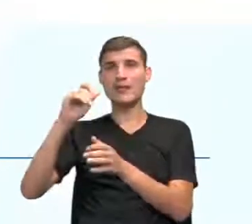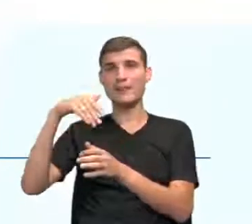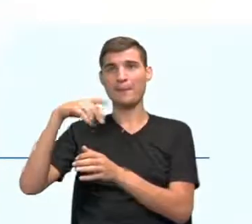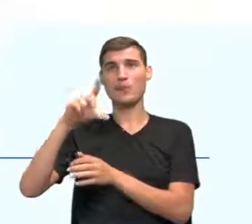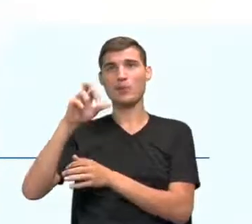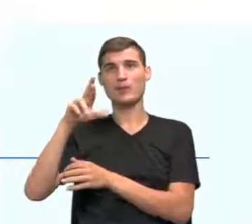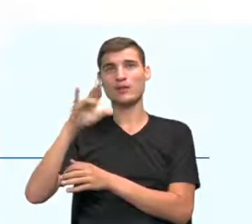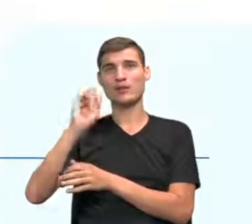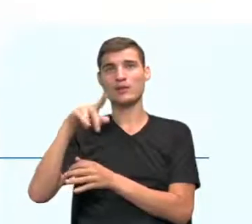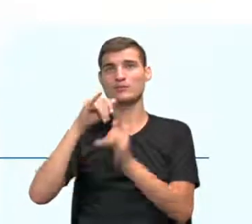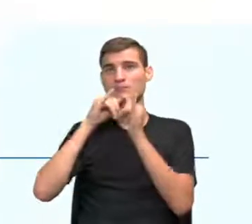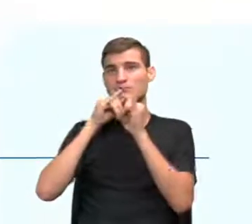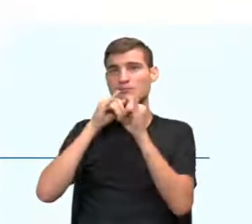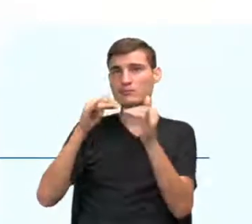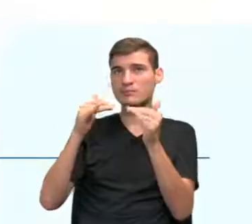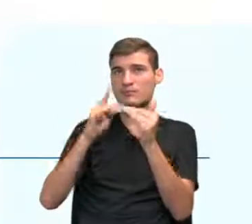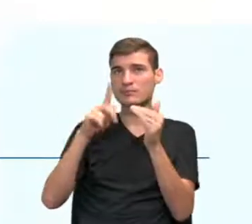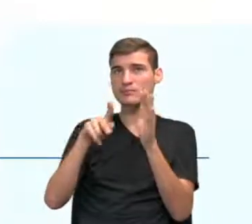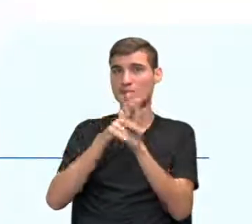canal,